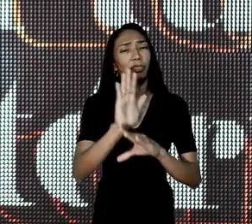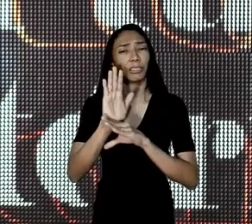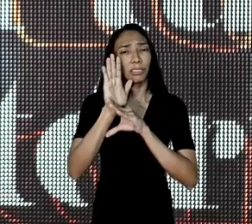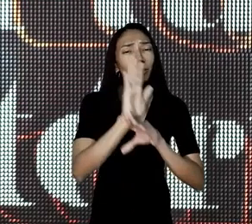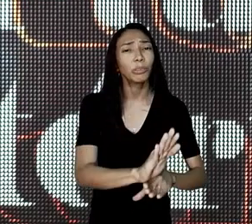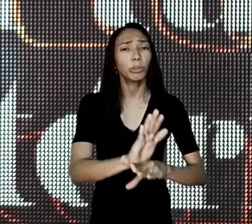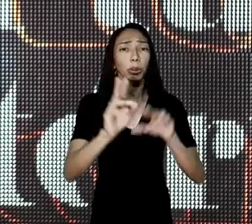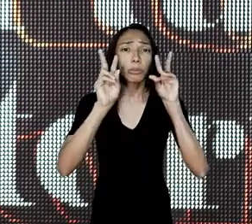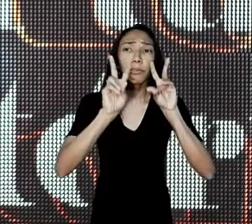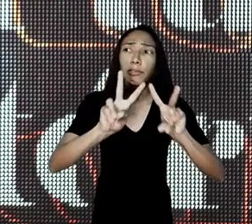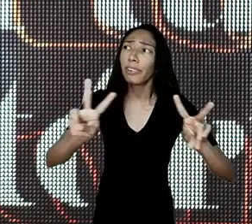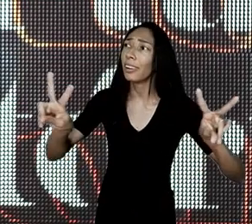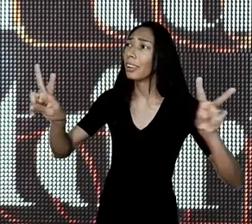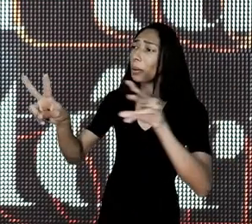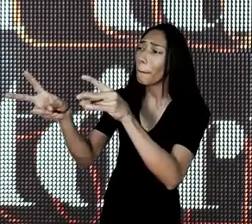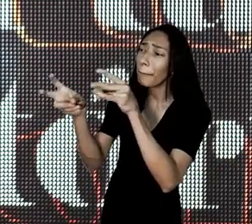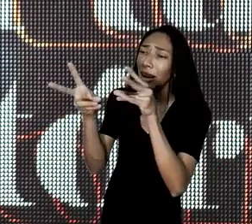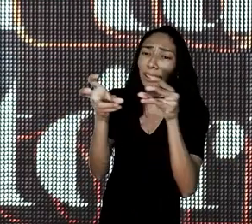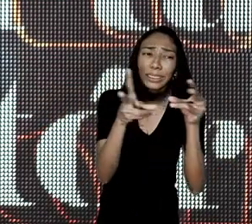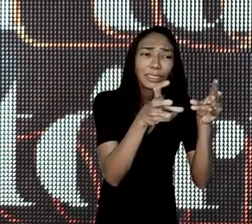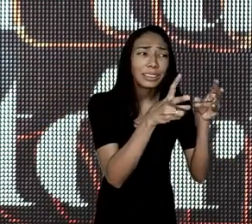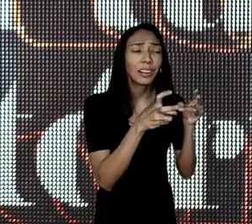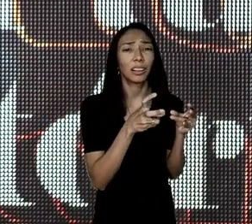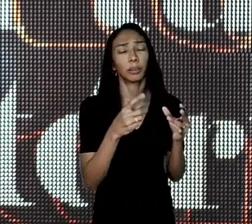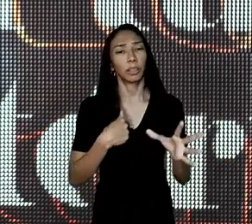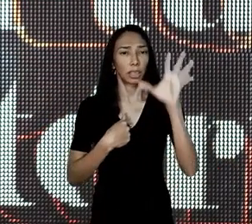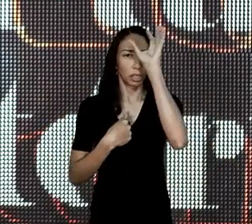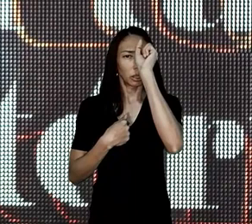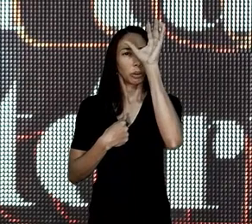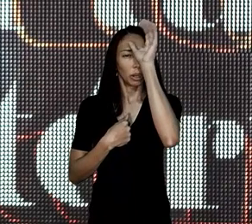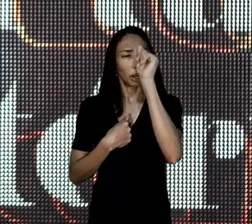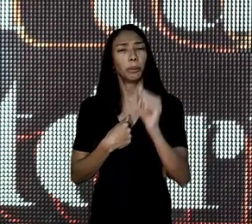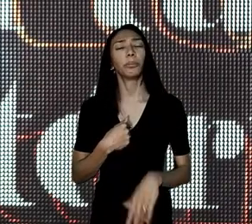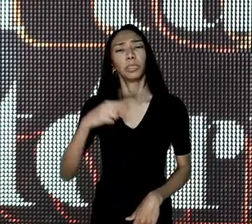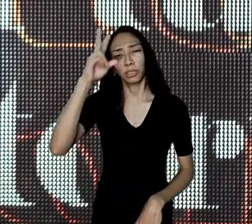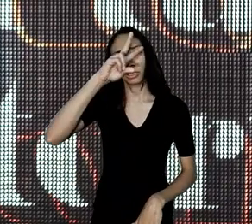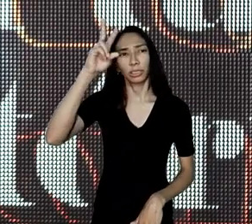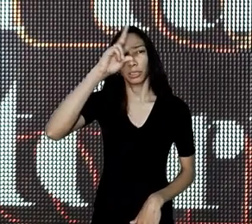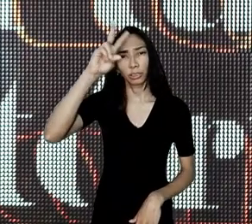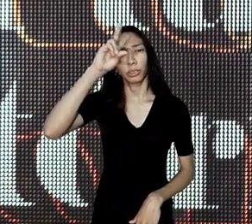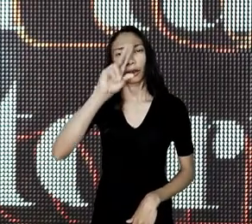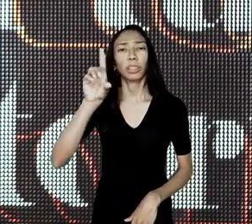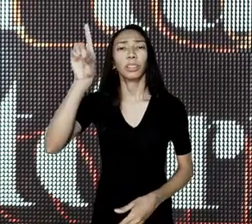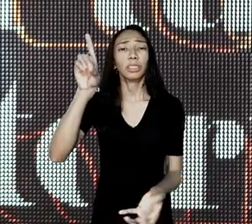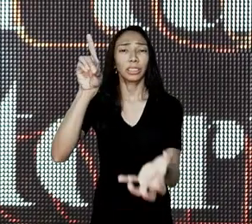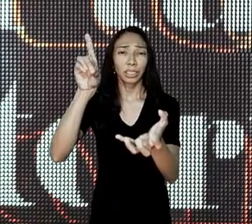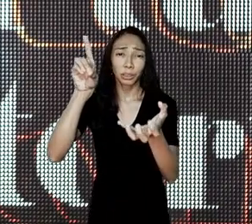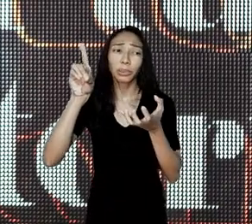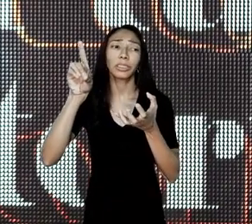Olha o cenário inteiro. E eu aprendo isso com essa história, que Deus não somente quer te